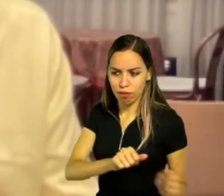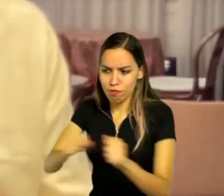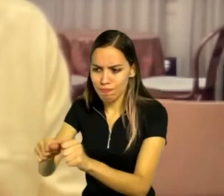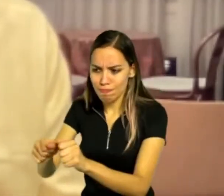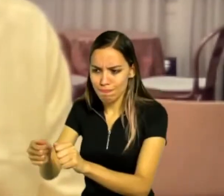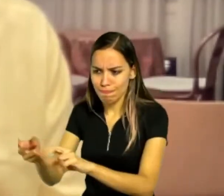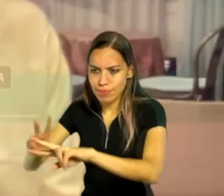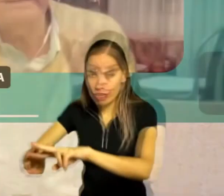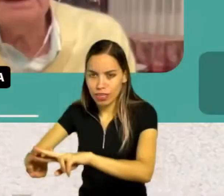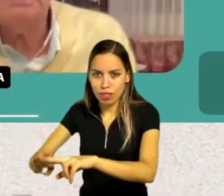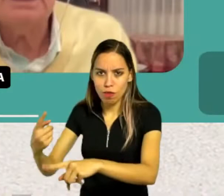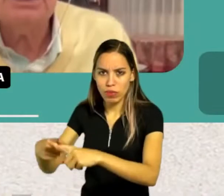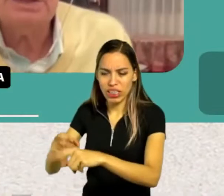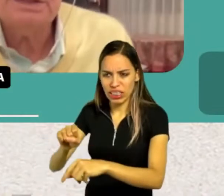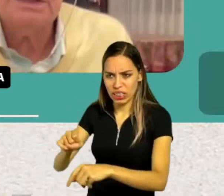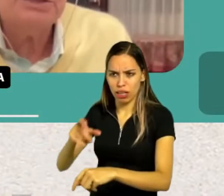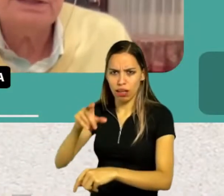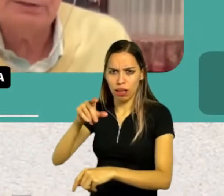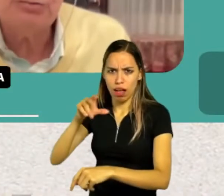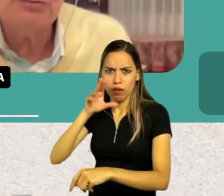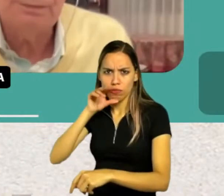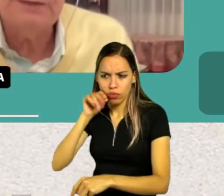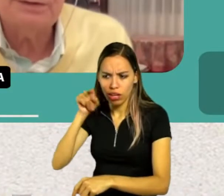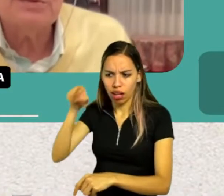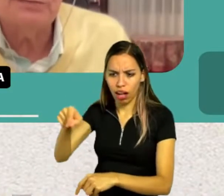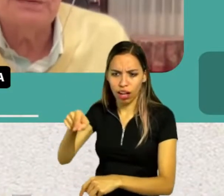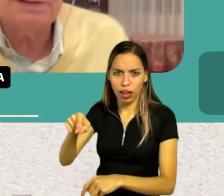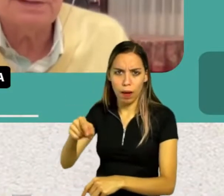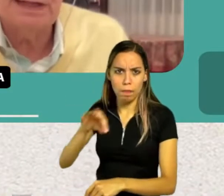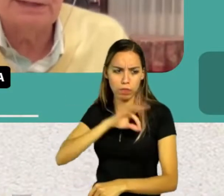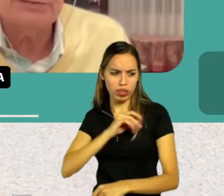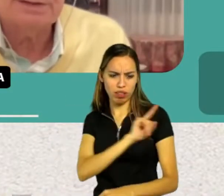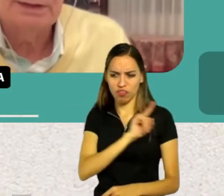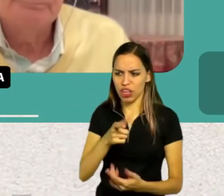impedir o que aconteceu. Ele dizia, deixa aqui, a gente está acostumado a